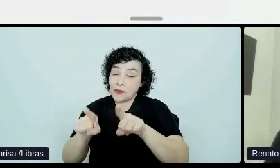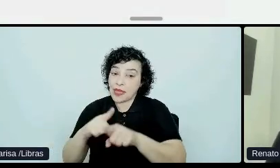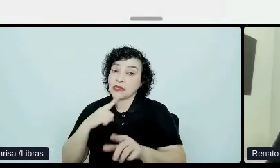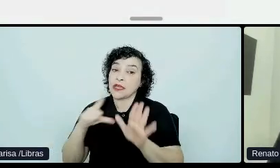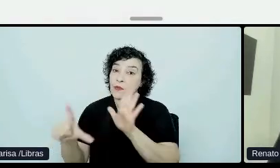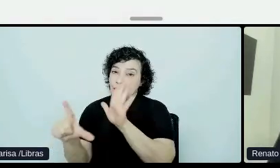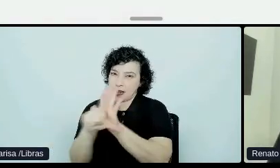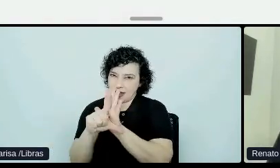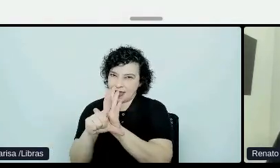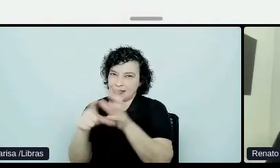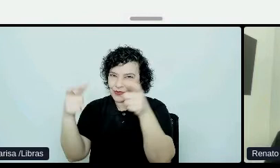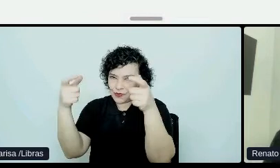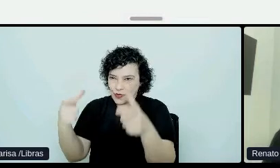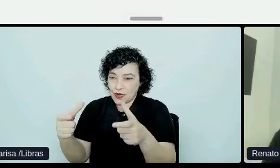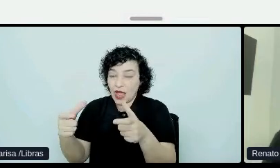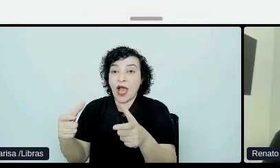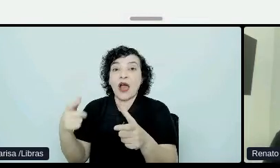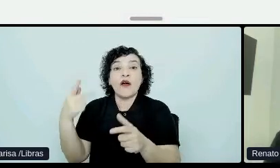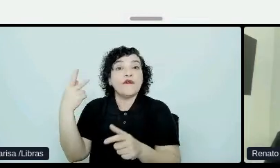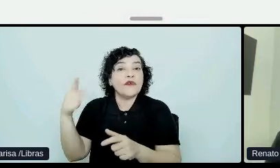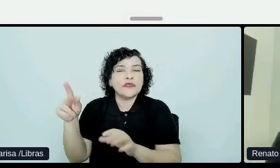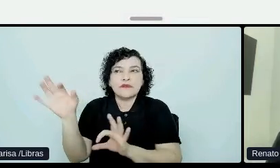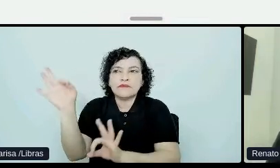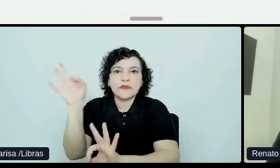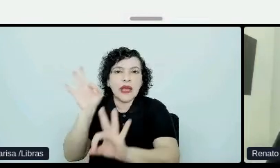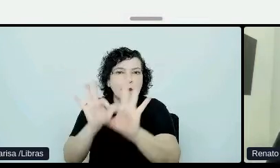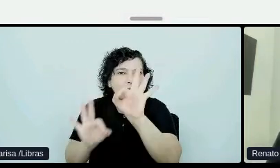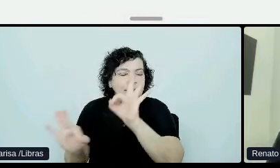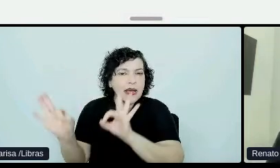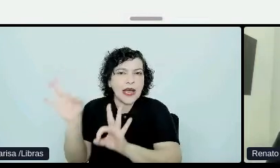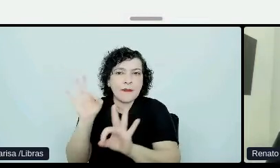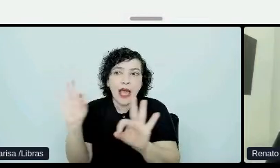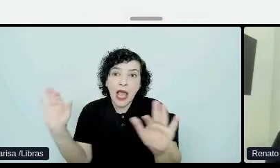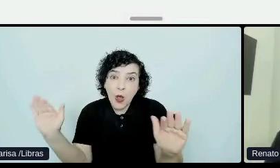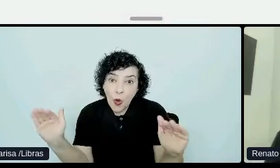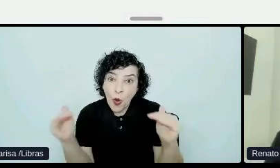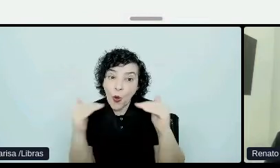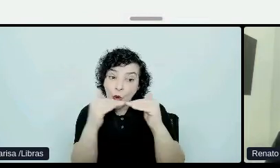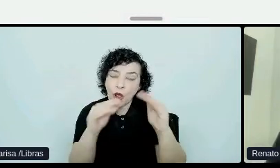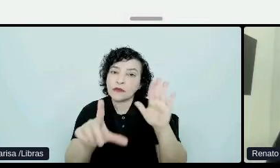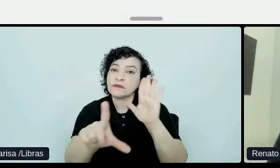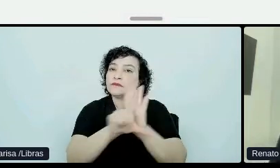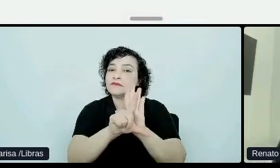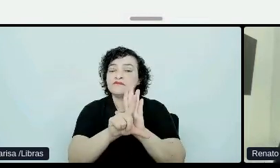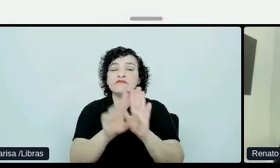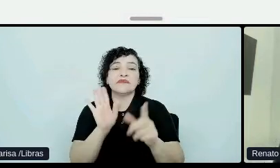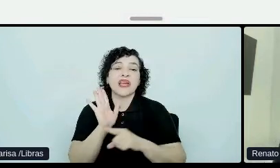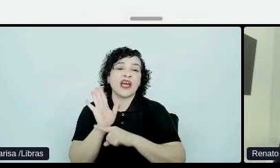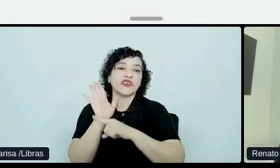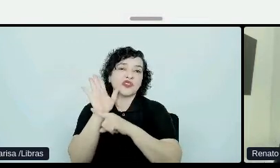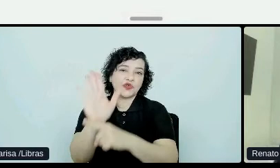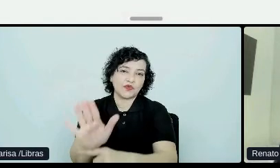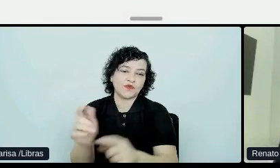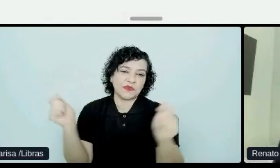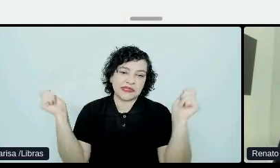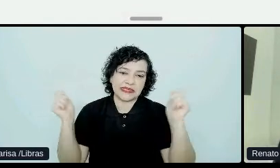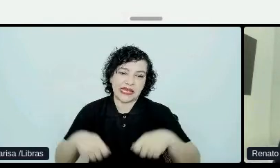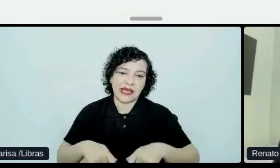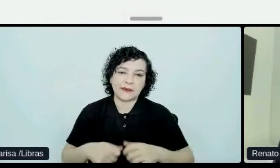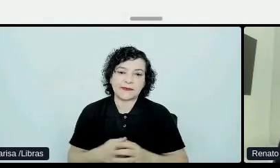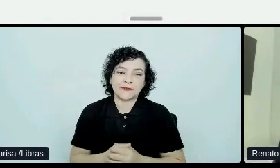você resolve esse Legal Track indiretamente você acaba ajudando, né, a resolver esse item.